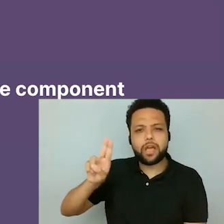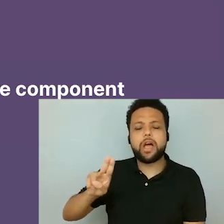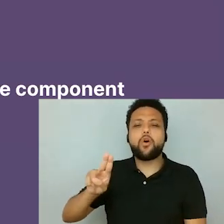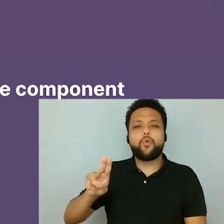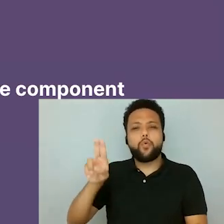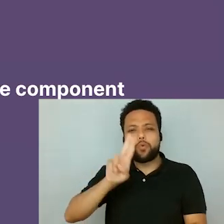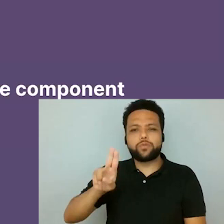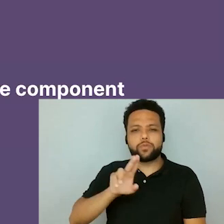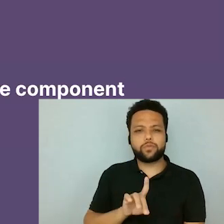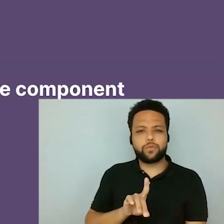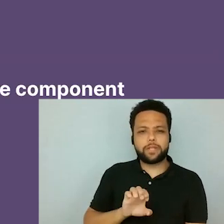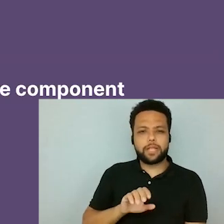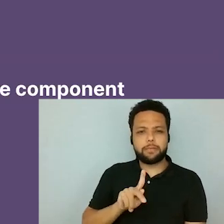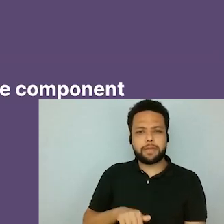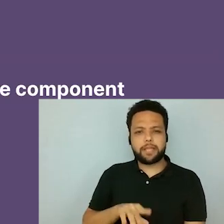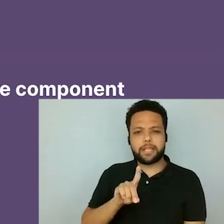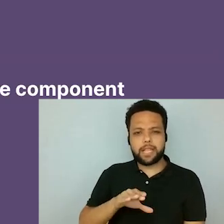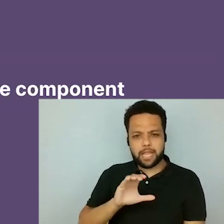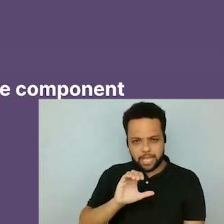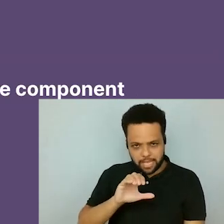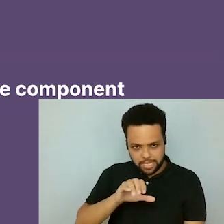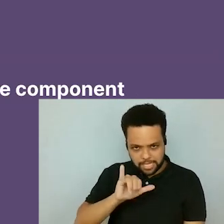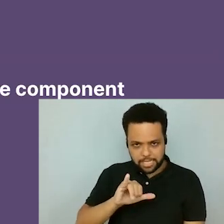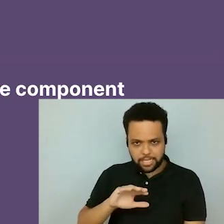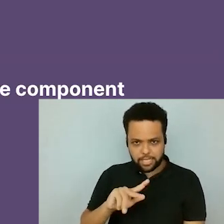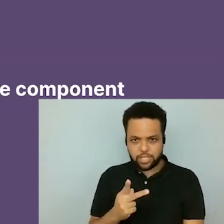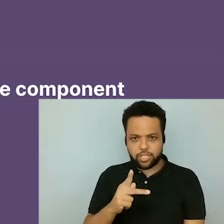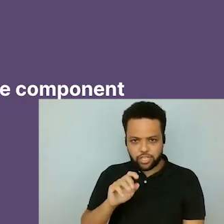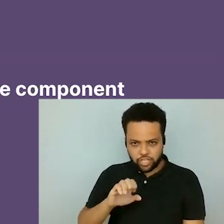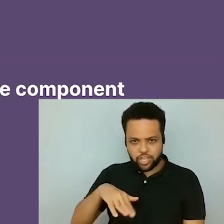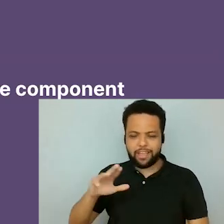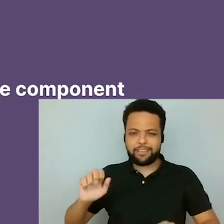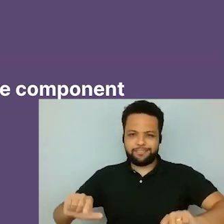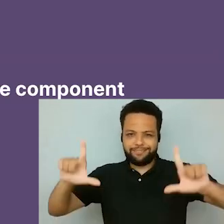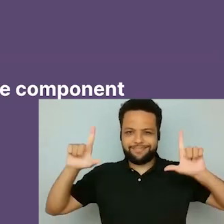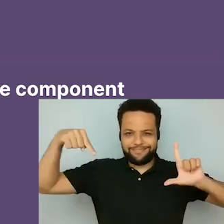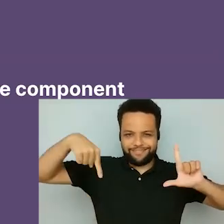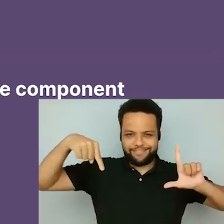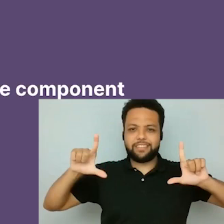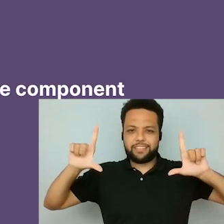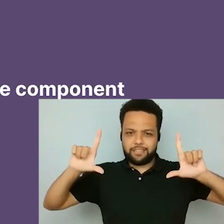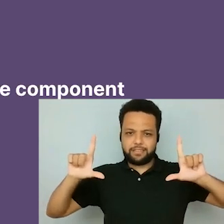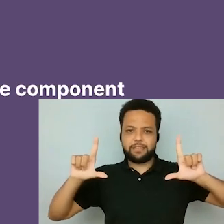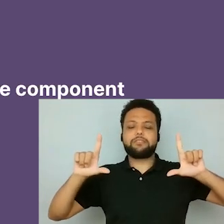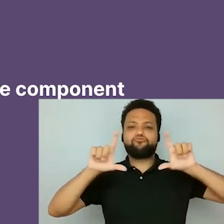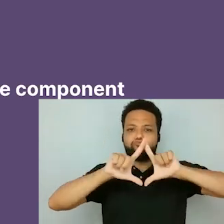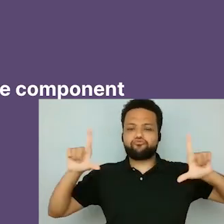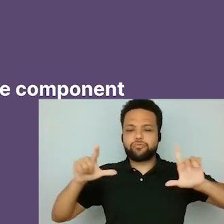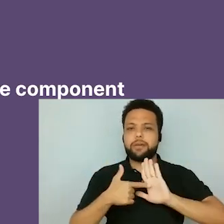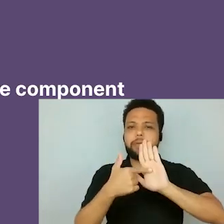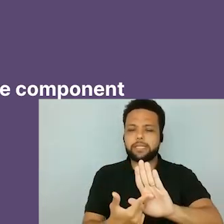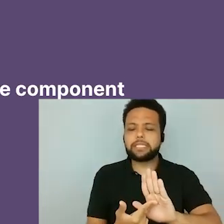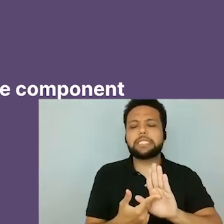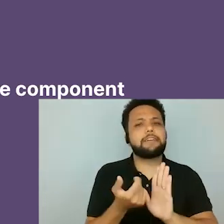que é a ferramenta que tem na imagem acima, que apresenta um quadro de vulnerabilidades encontradas, classifica